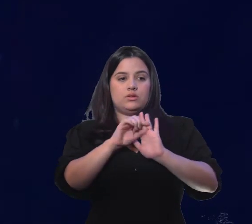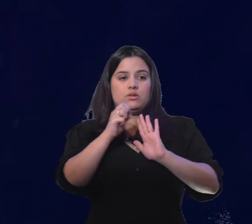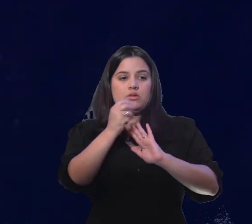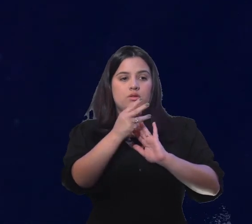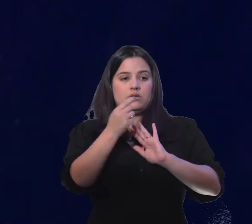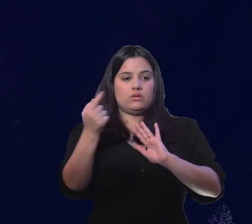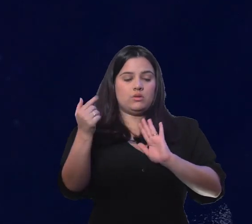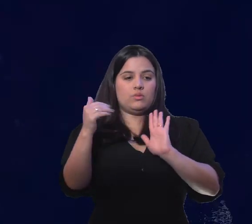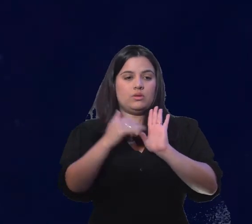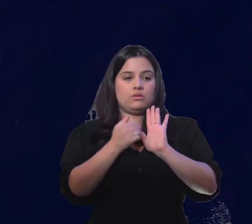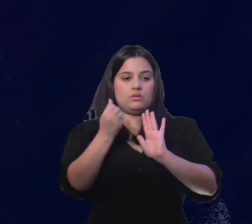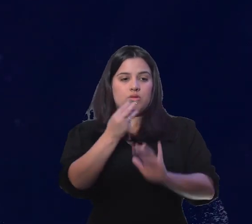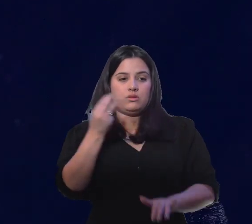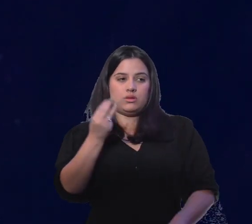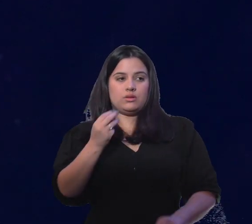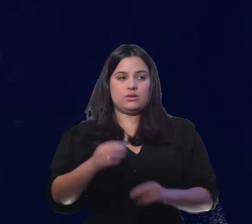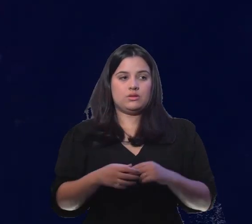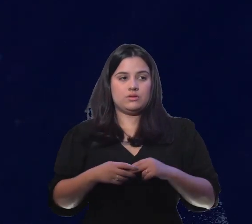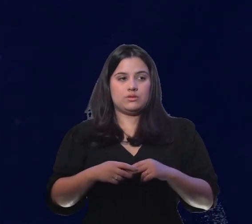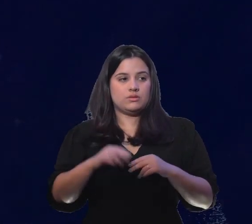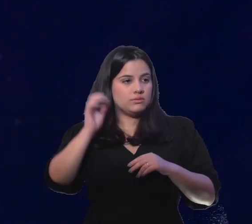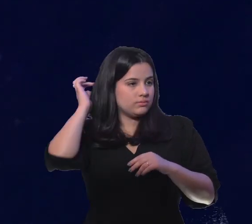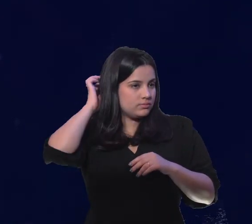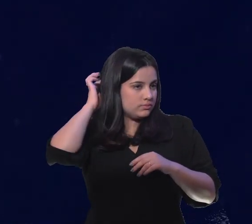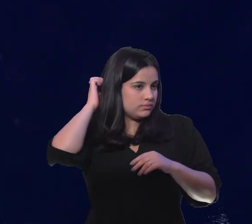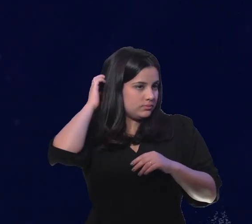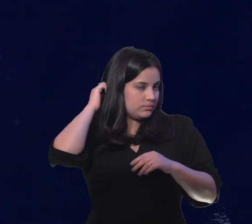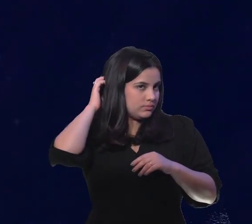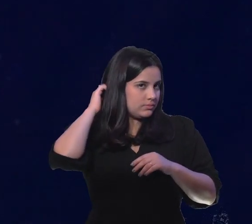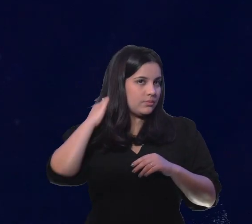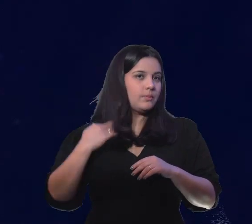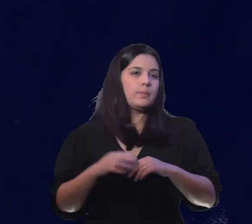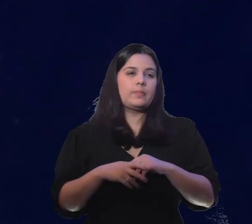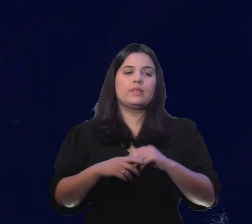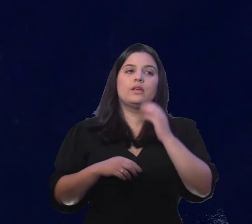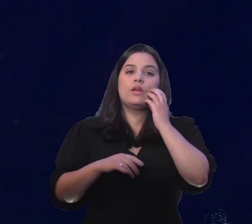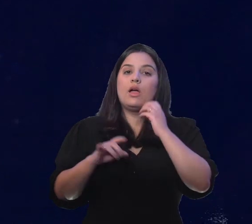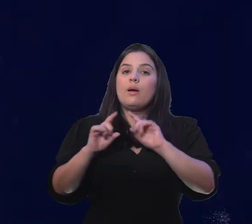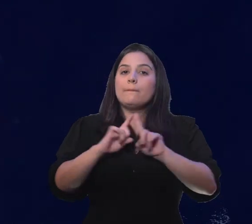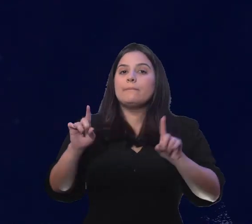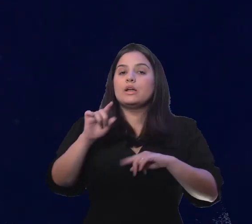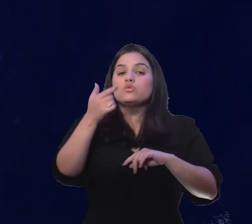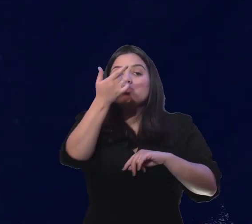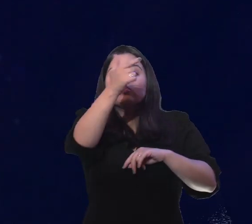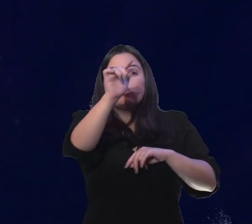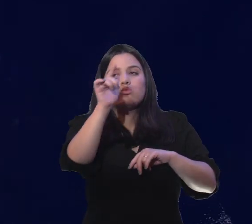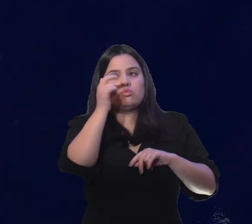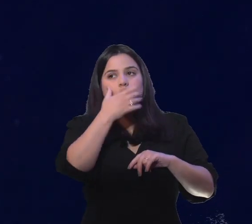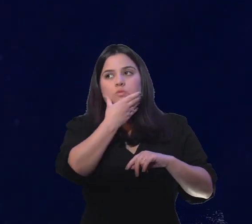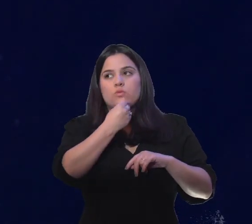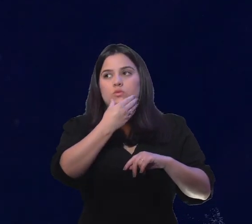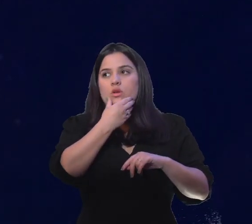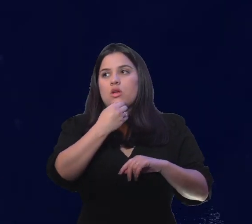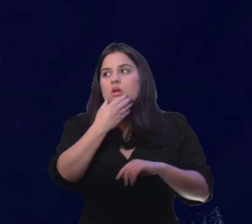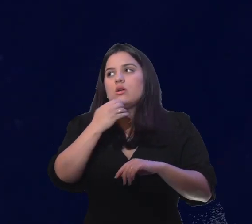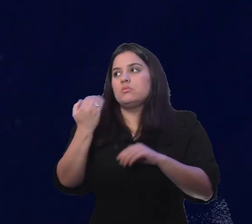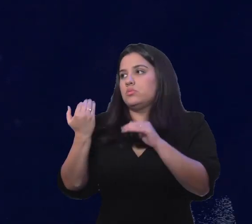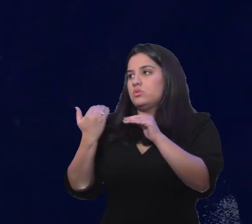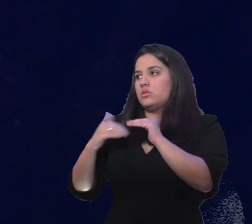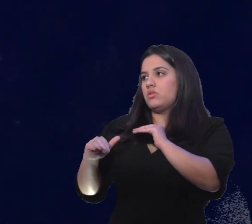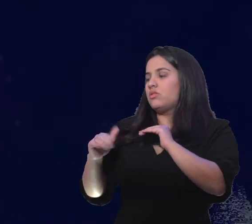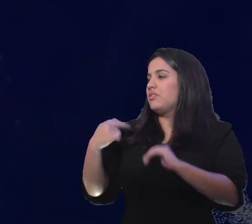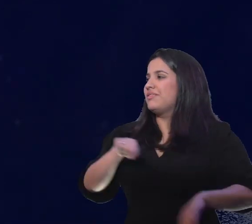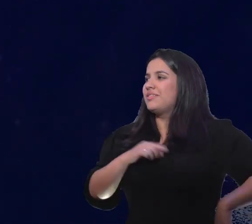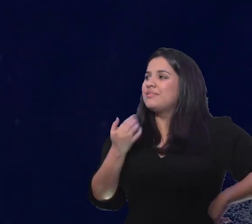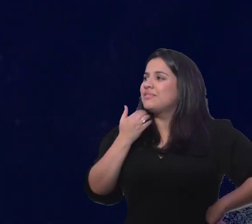33. Eu vou reler só para a gente lembrar. Mas os outros homens que tinham feito com ele o reconhecimento da terra discordaram. Não